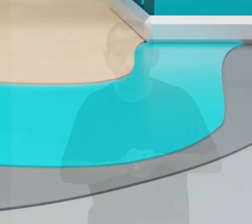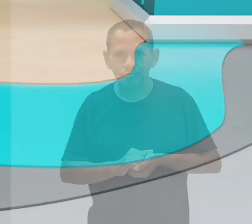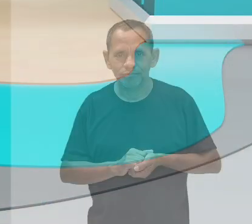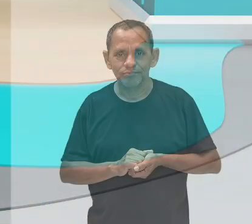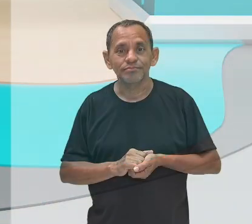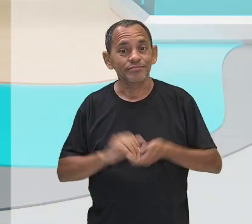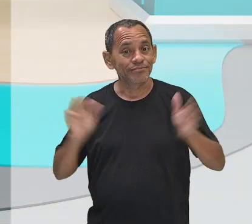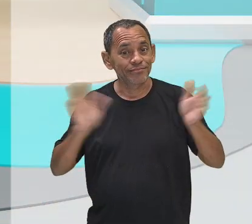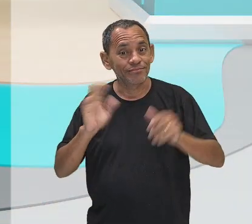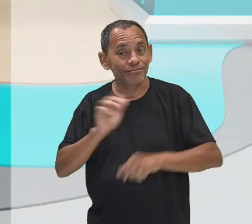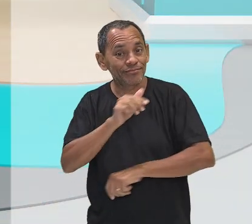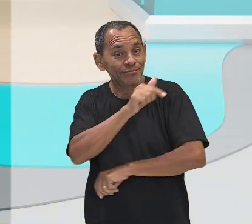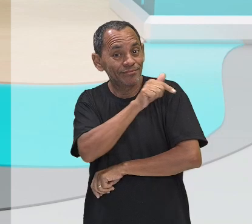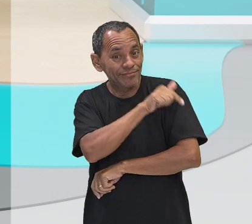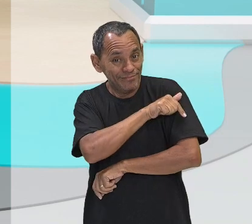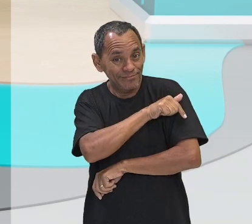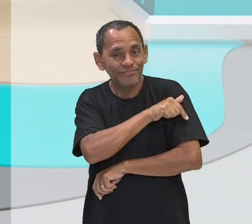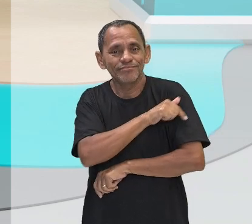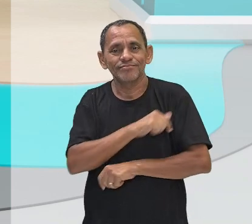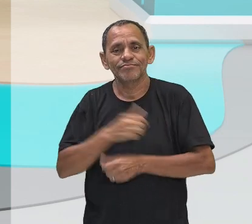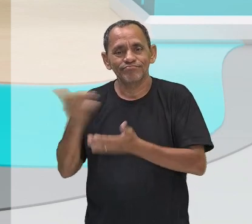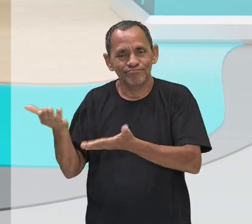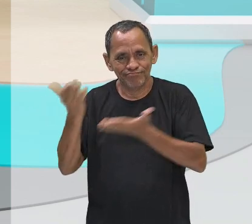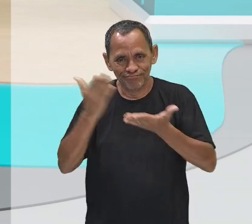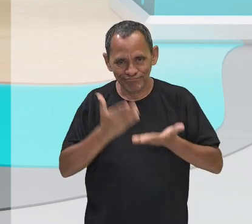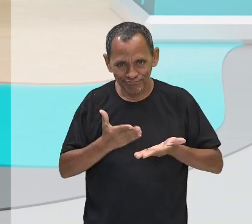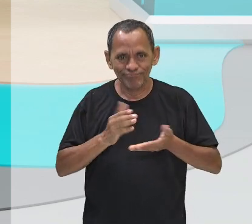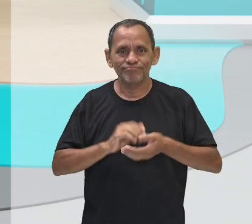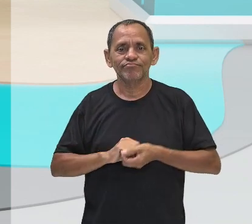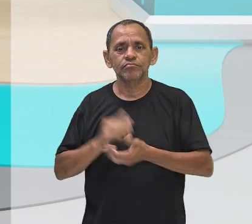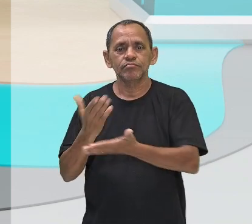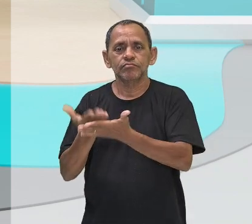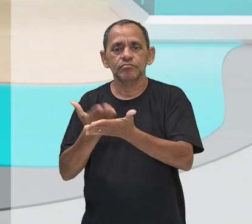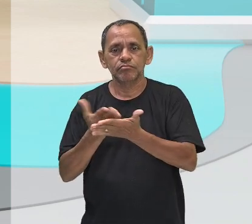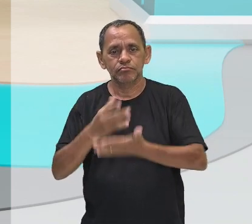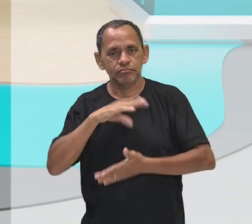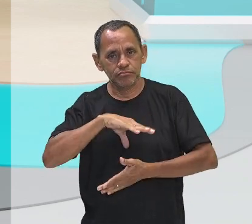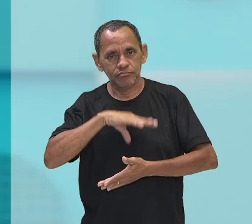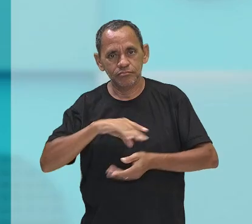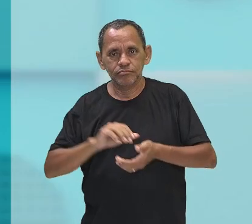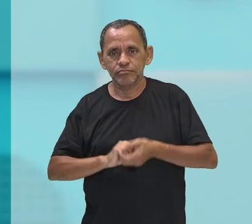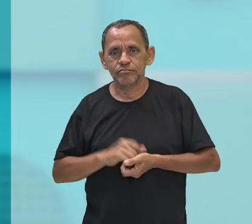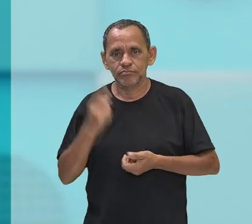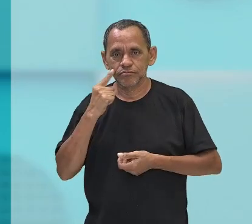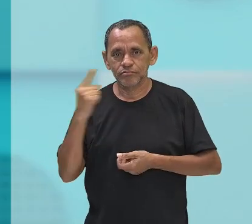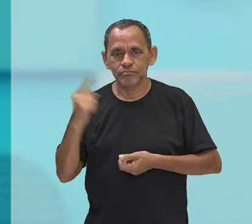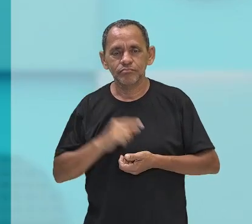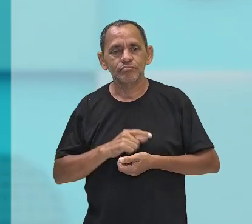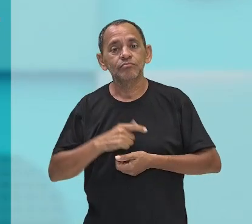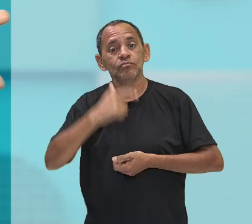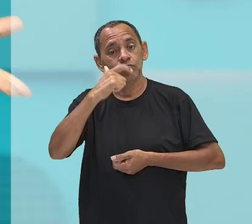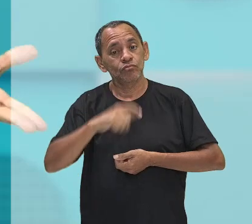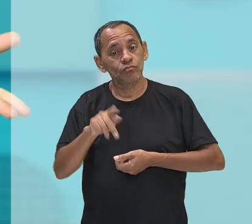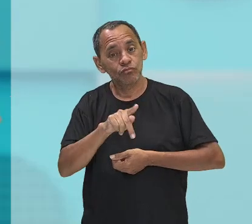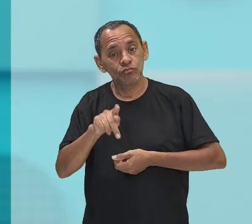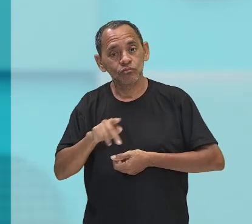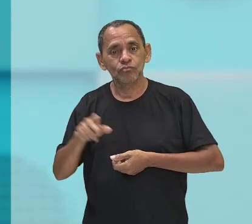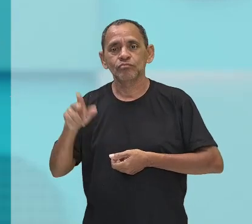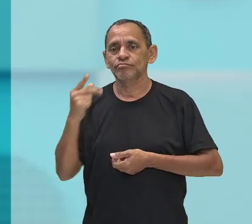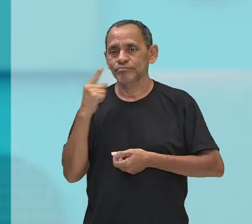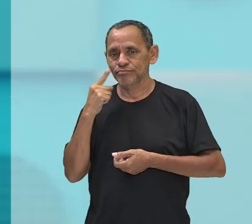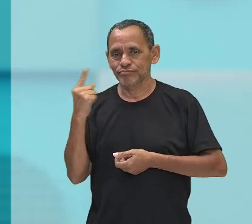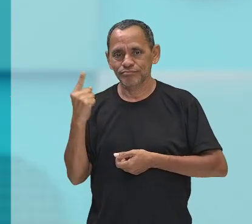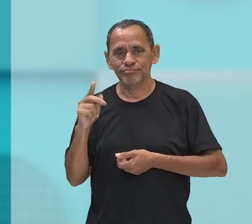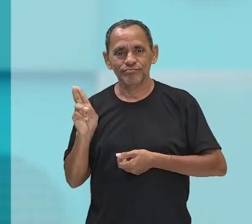Olá, alunos do 7º ano, sejam bem-vindos a mais uma aula de língua portuguesa. Eu sou o professor Rodrigo Ribeiro,